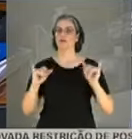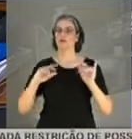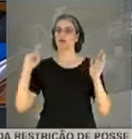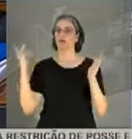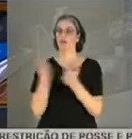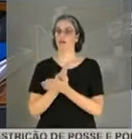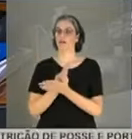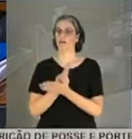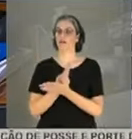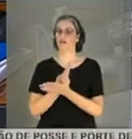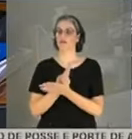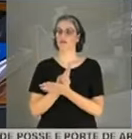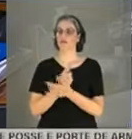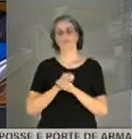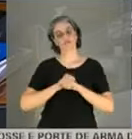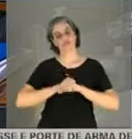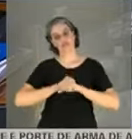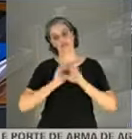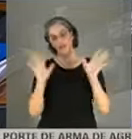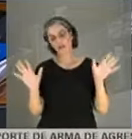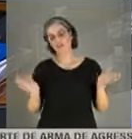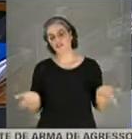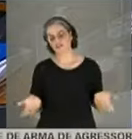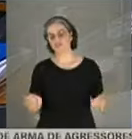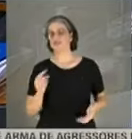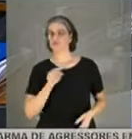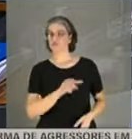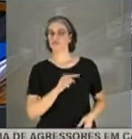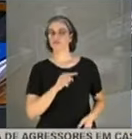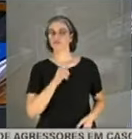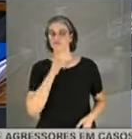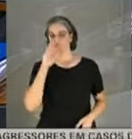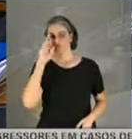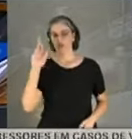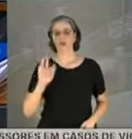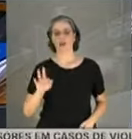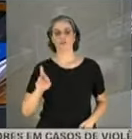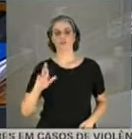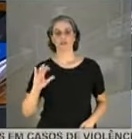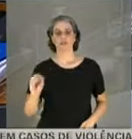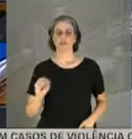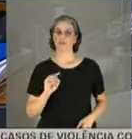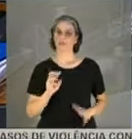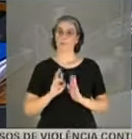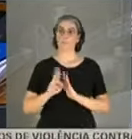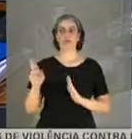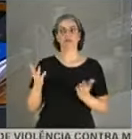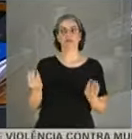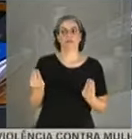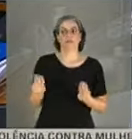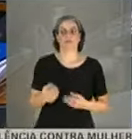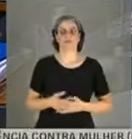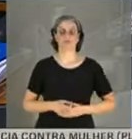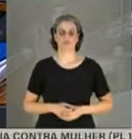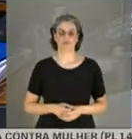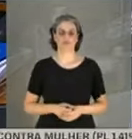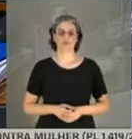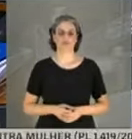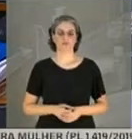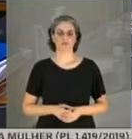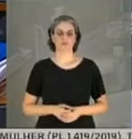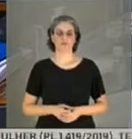dito claramente que o senhor Francisco Maximiano estaria representando. Quero pedir à secretaria que faça constar a solicitação